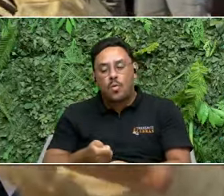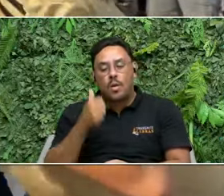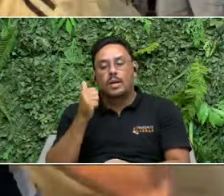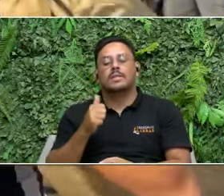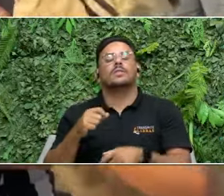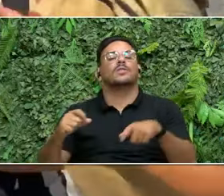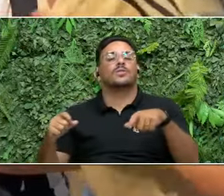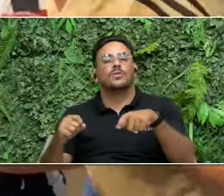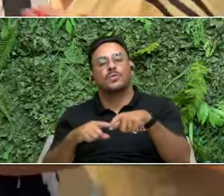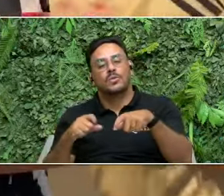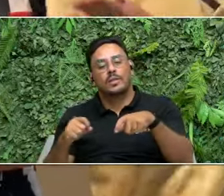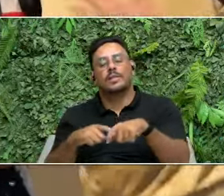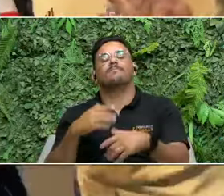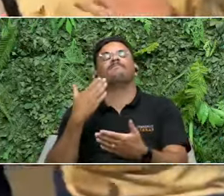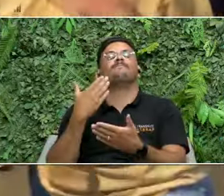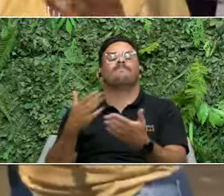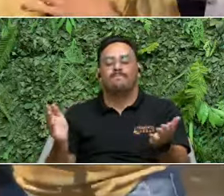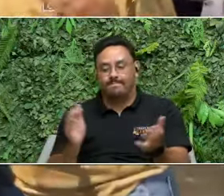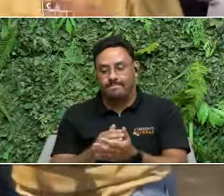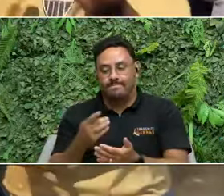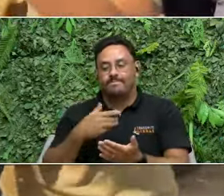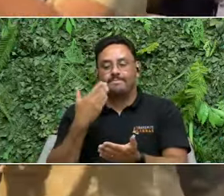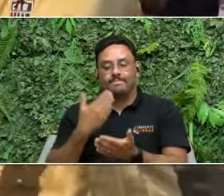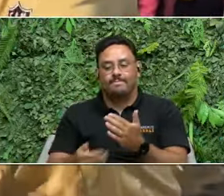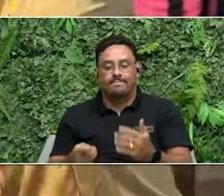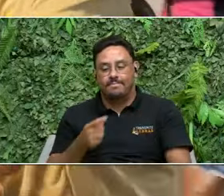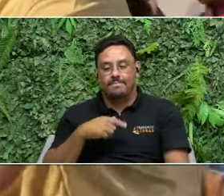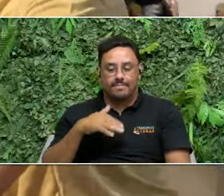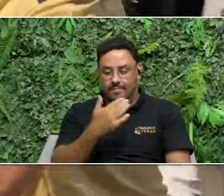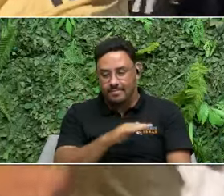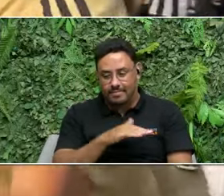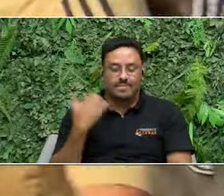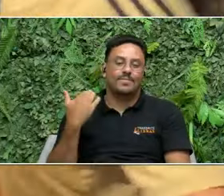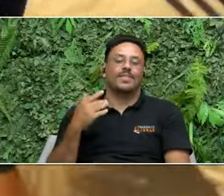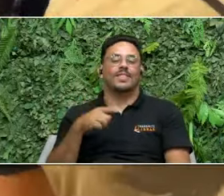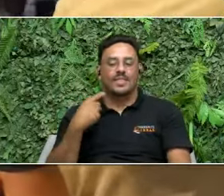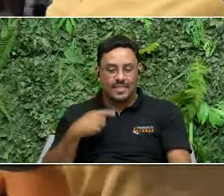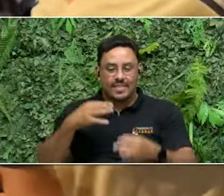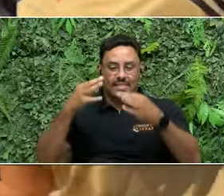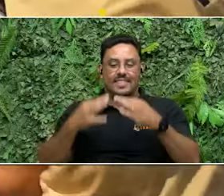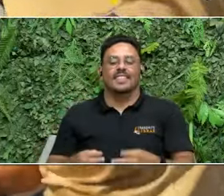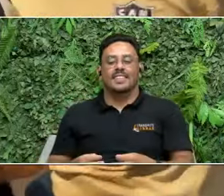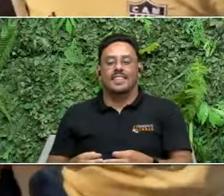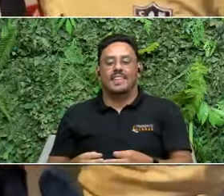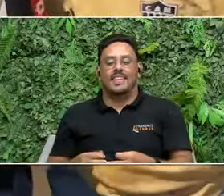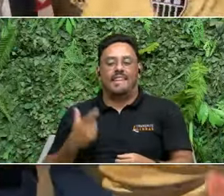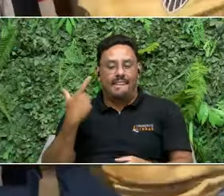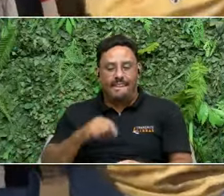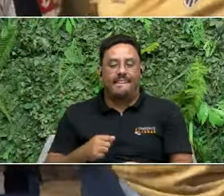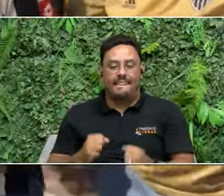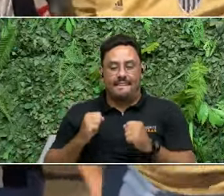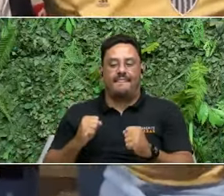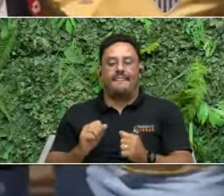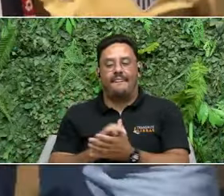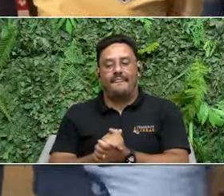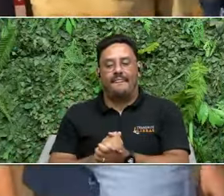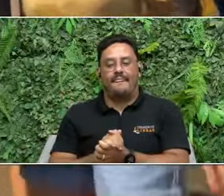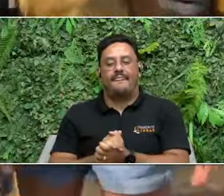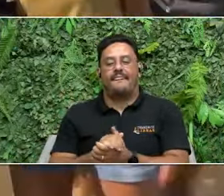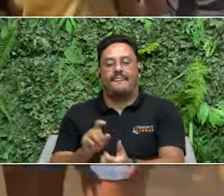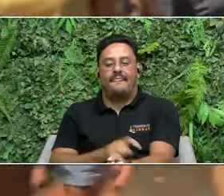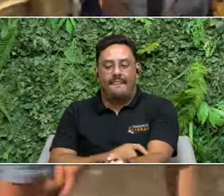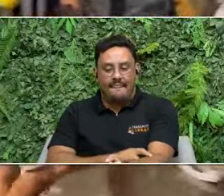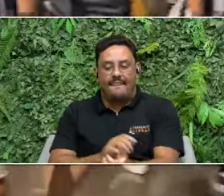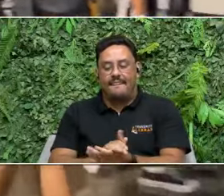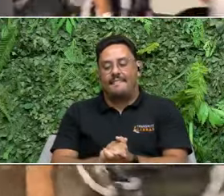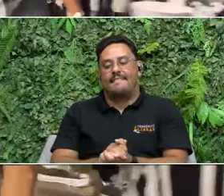toma go morrer a gente vai morrer mas vai dar tudo certo Olha tá confiante ainda o povo tá bolado também aqui